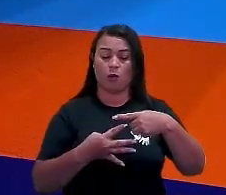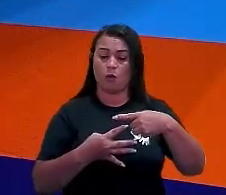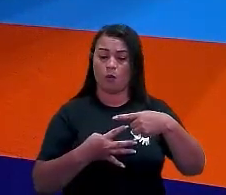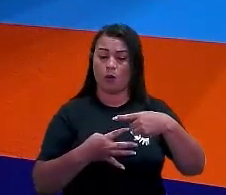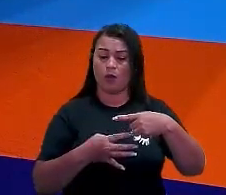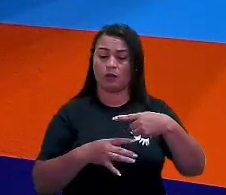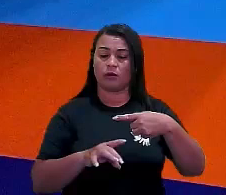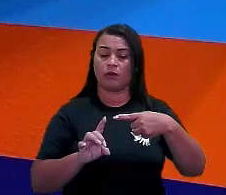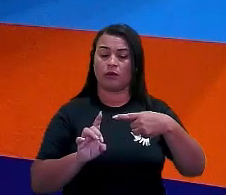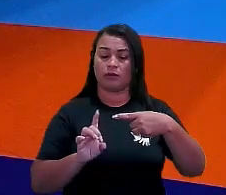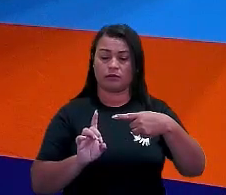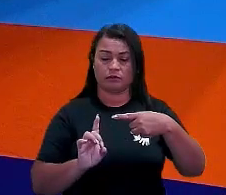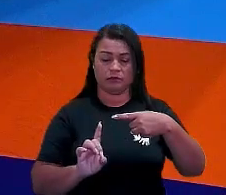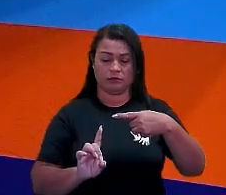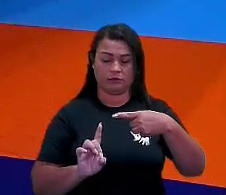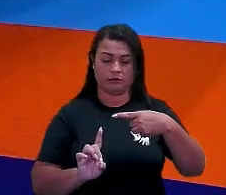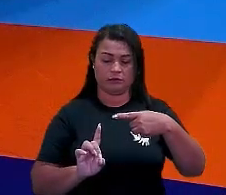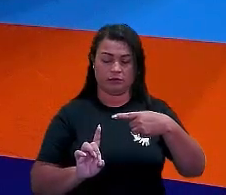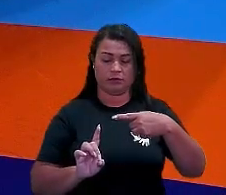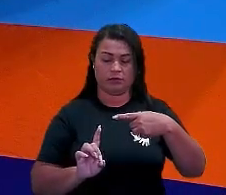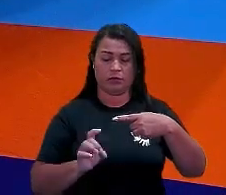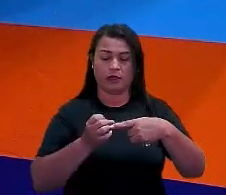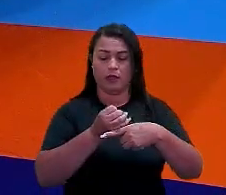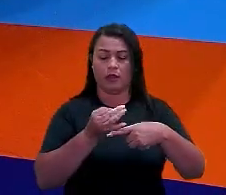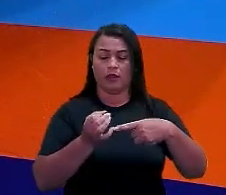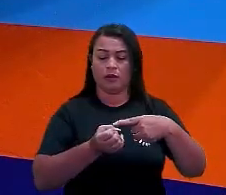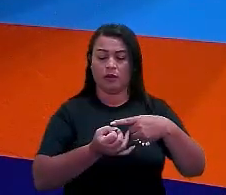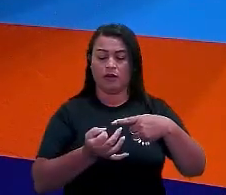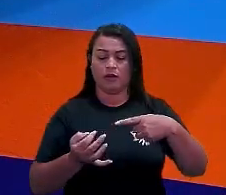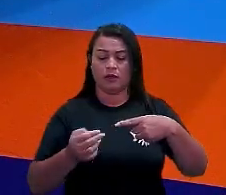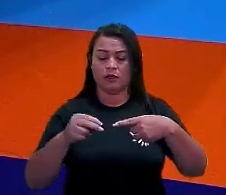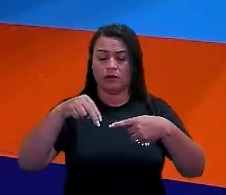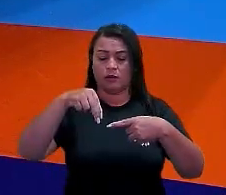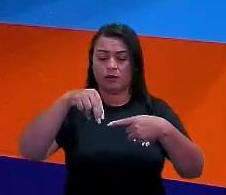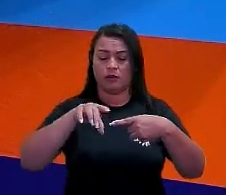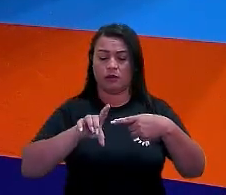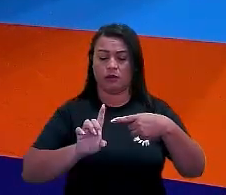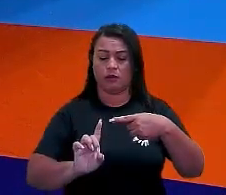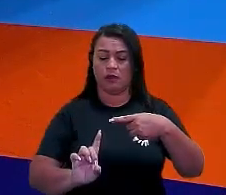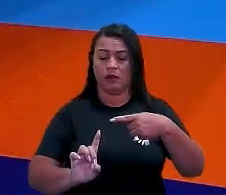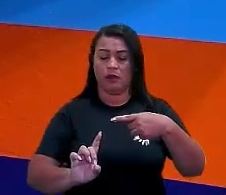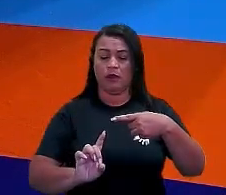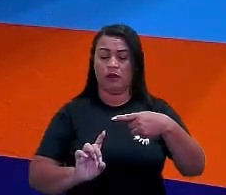vai representar o denominador da fração e indica em quantas